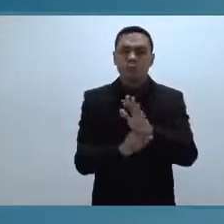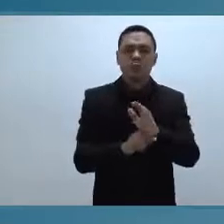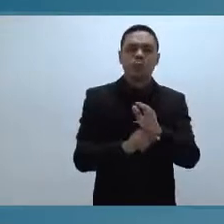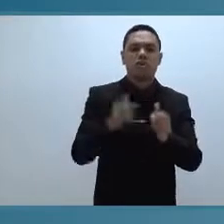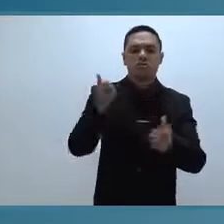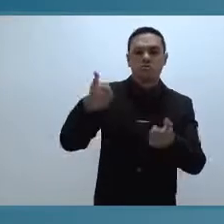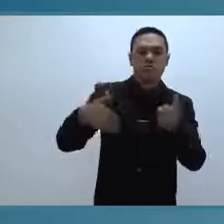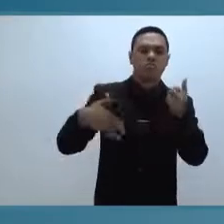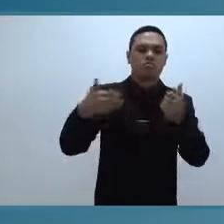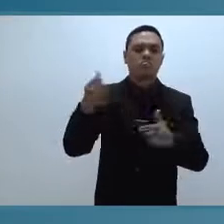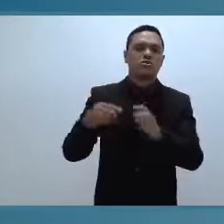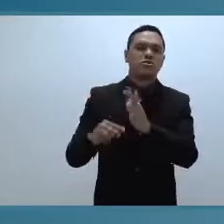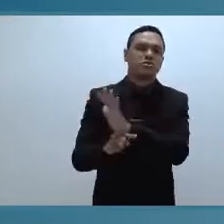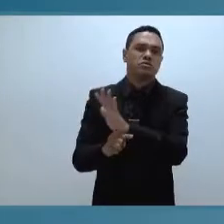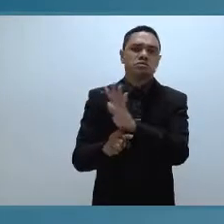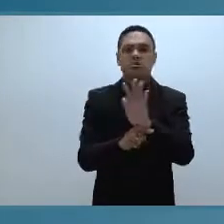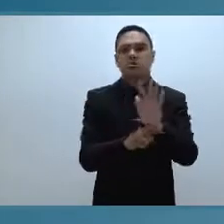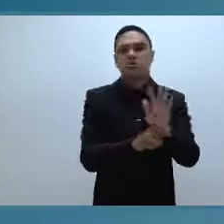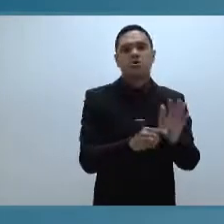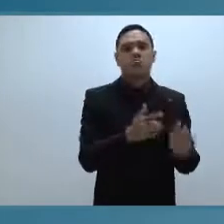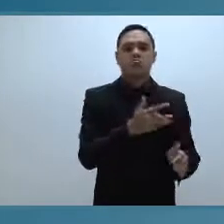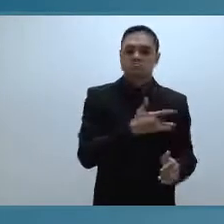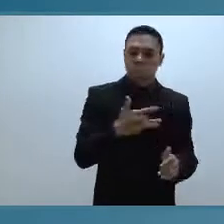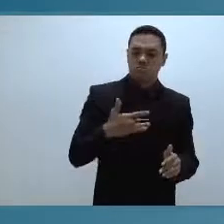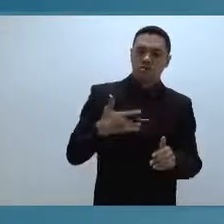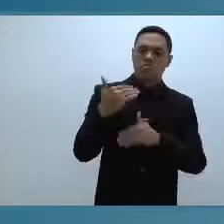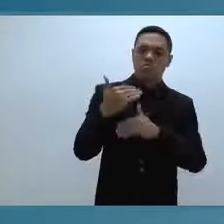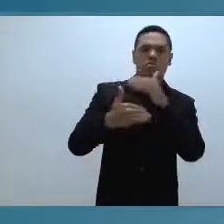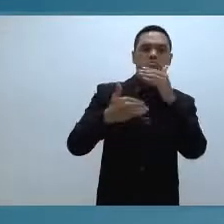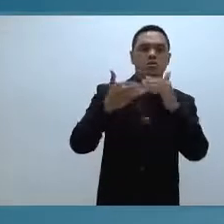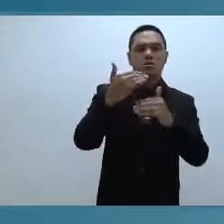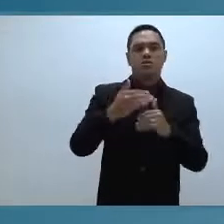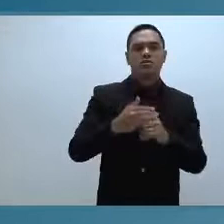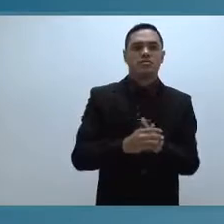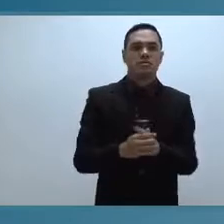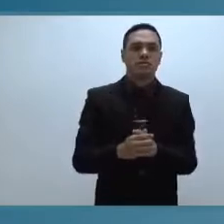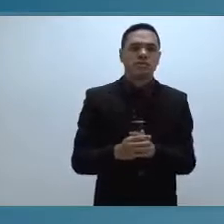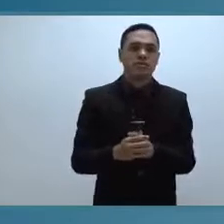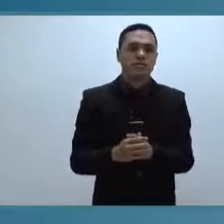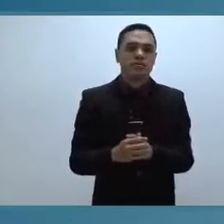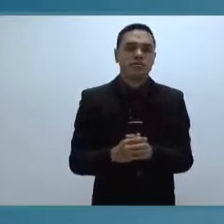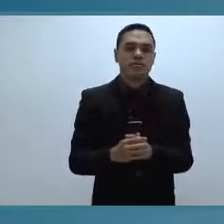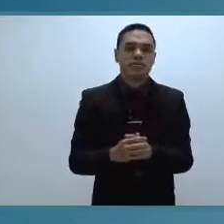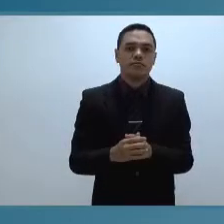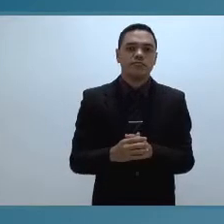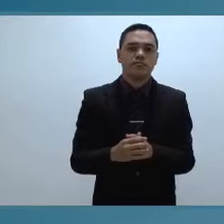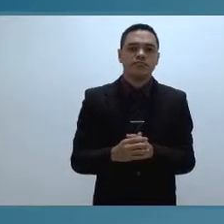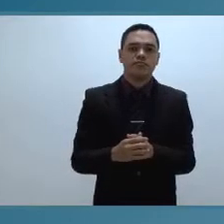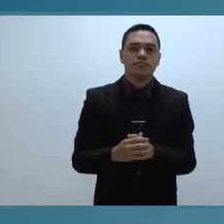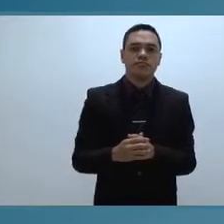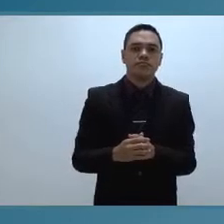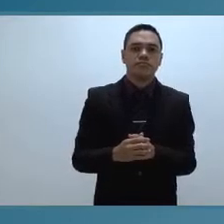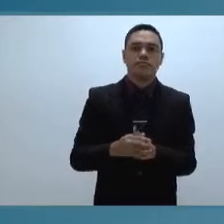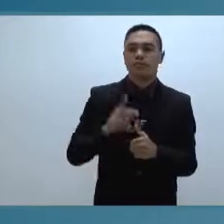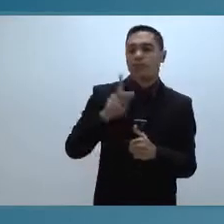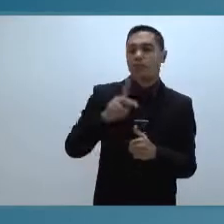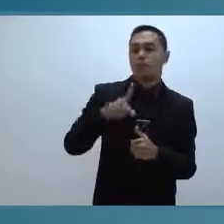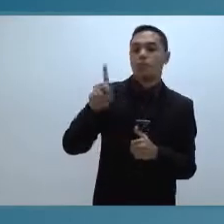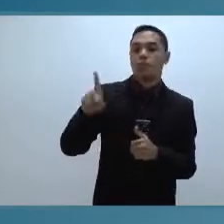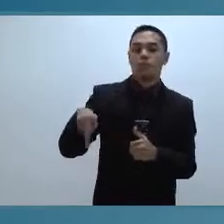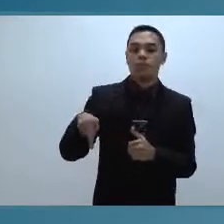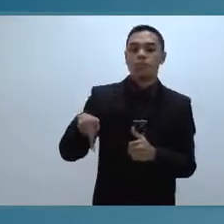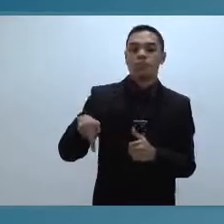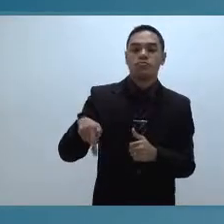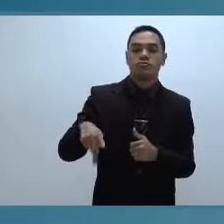anexo. Facilitadoras, Fabiola de Melo Rodrigues, pedagoga, Carla Cristina de